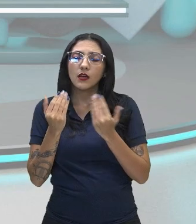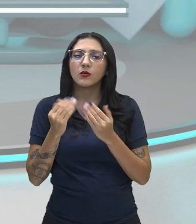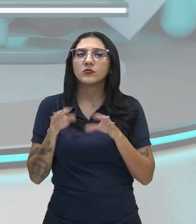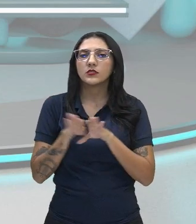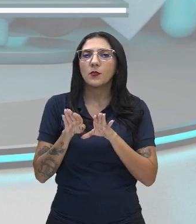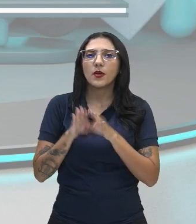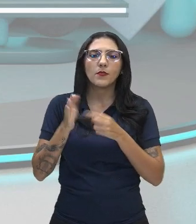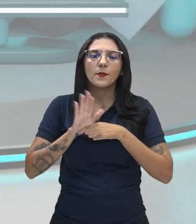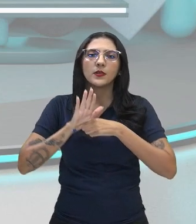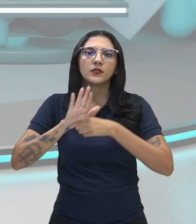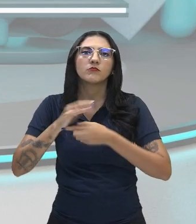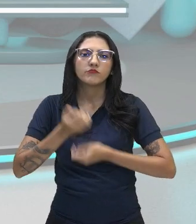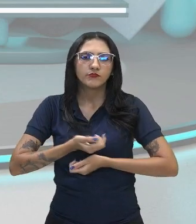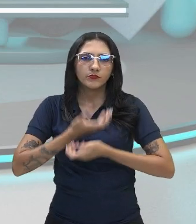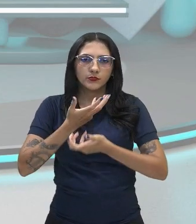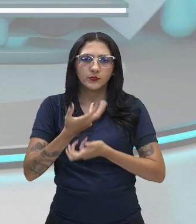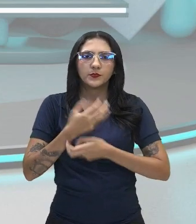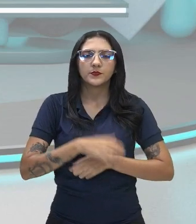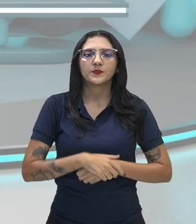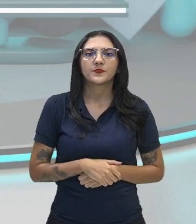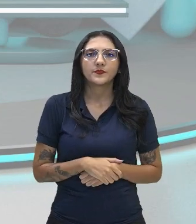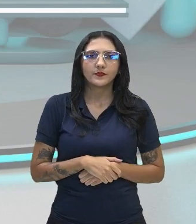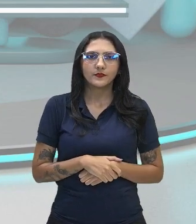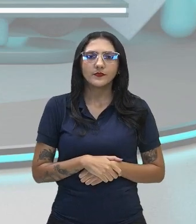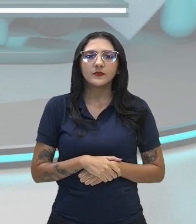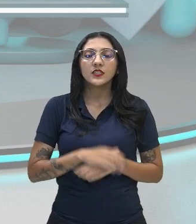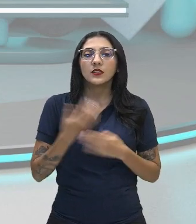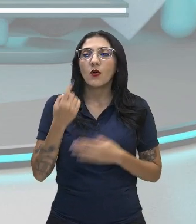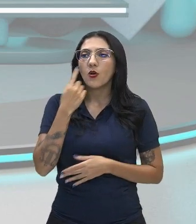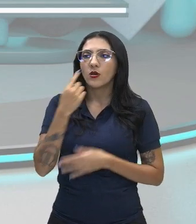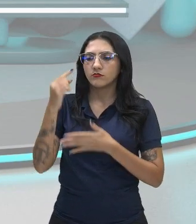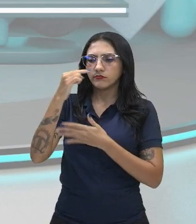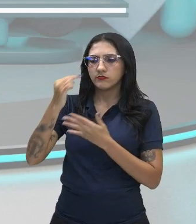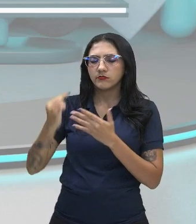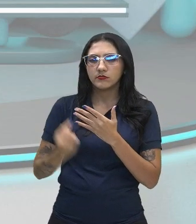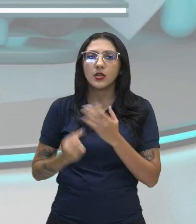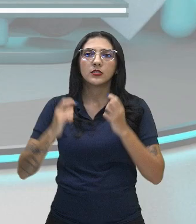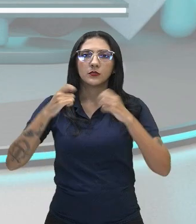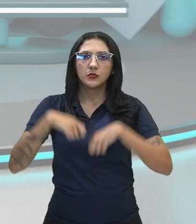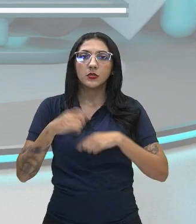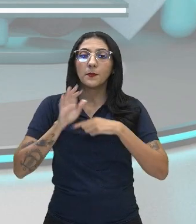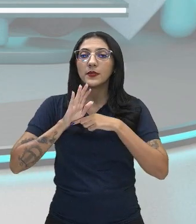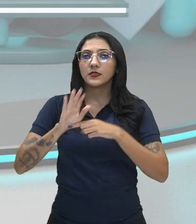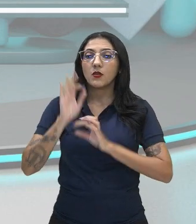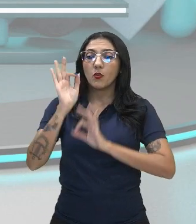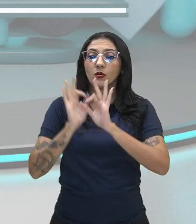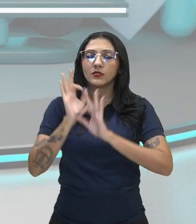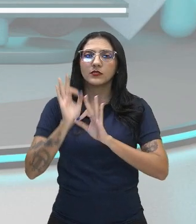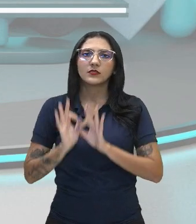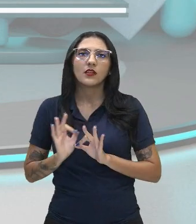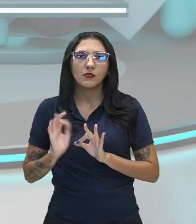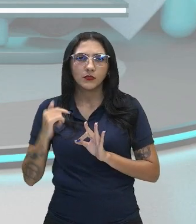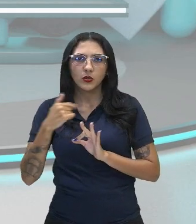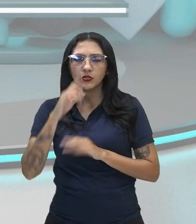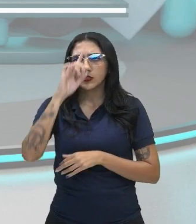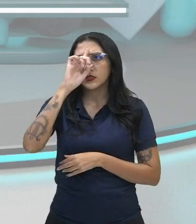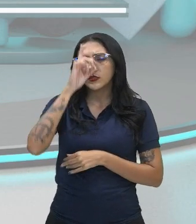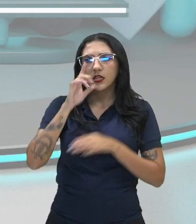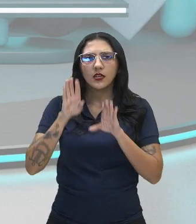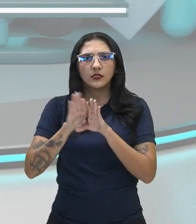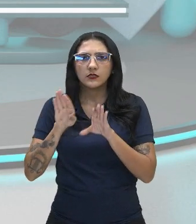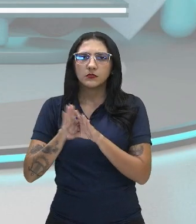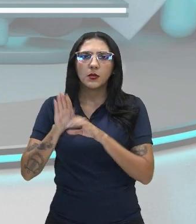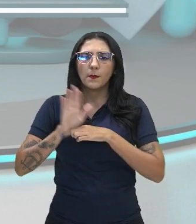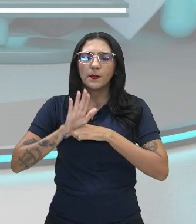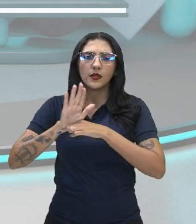a exposição. Então, esses aí organizam as nossas ideias, né, e expressam as